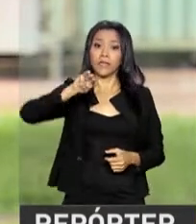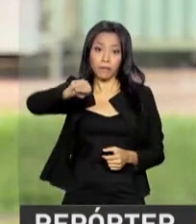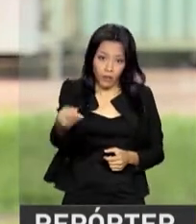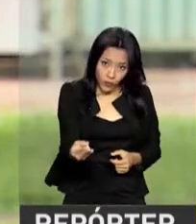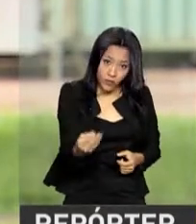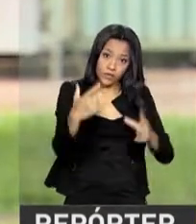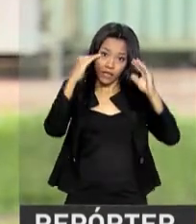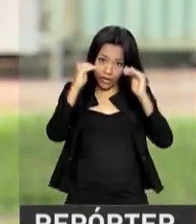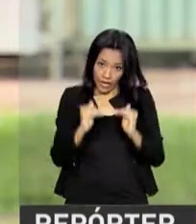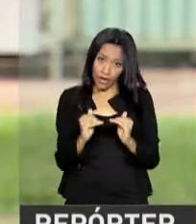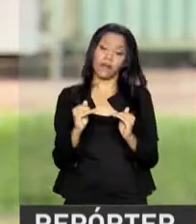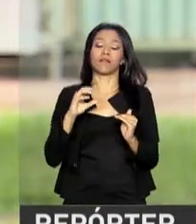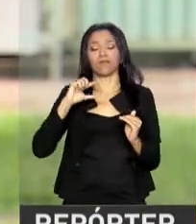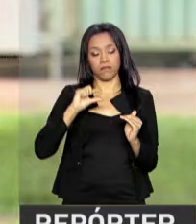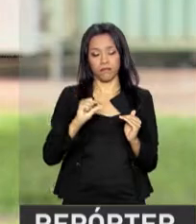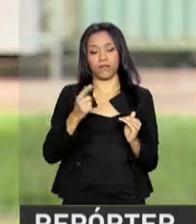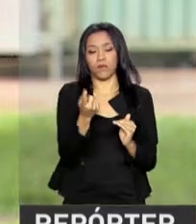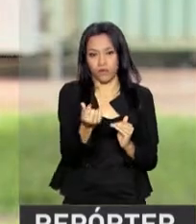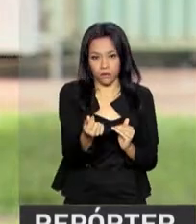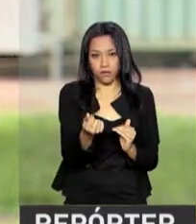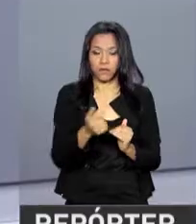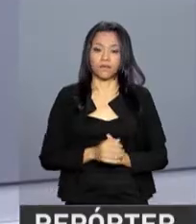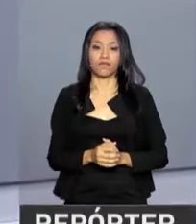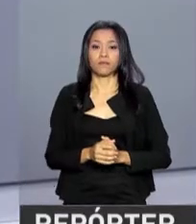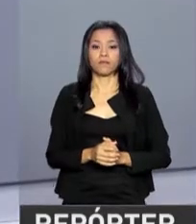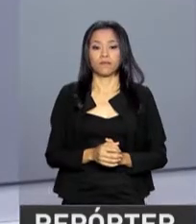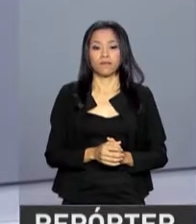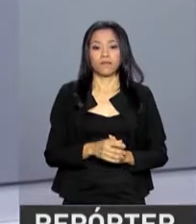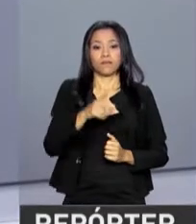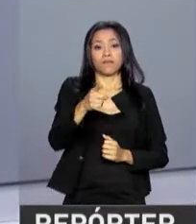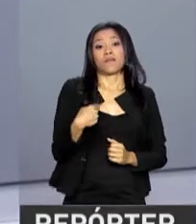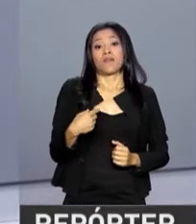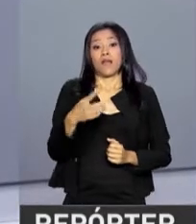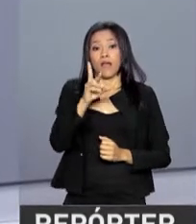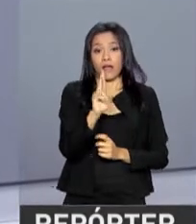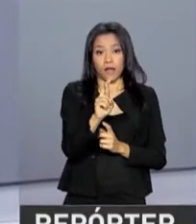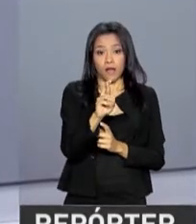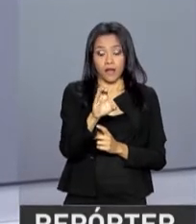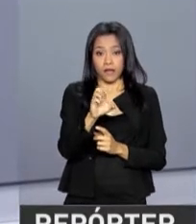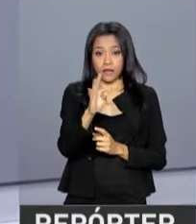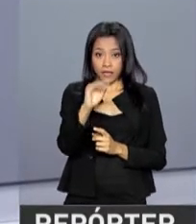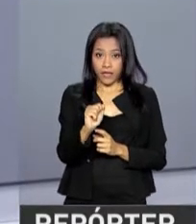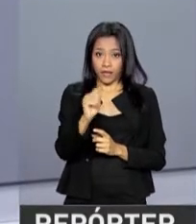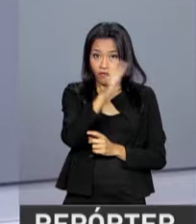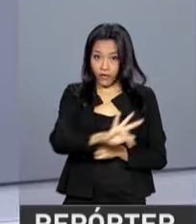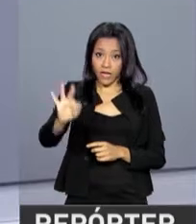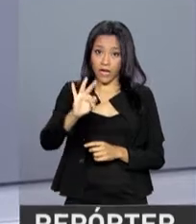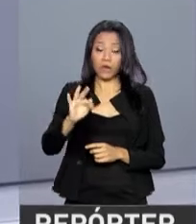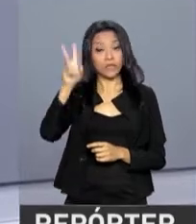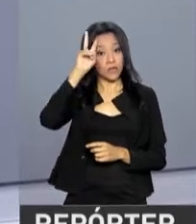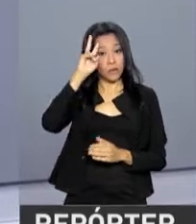trilhões 980 bilhões de reais a receita federal informou que até as 17 horas desta